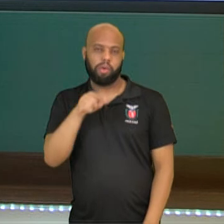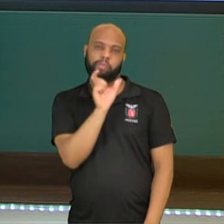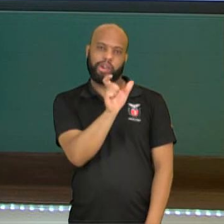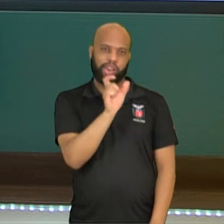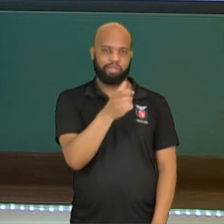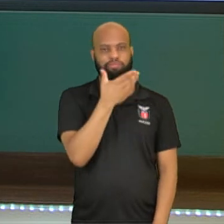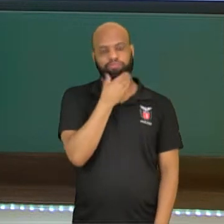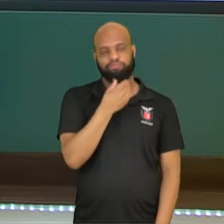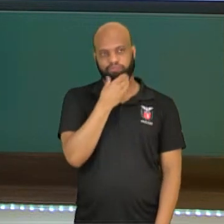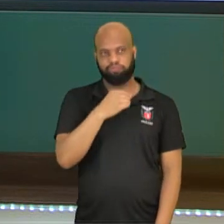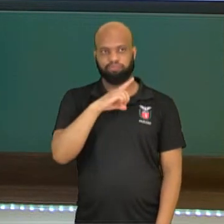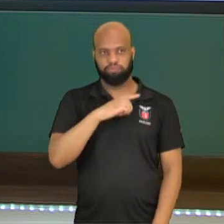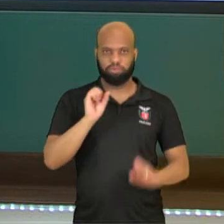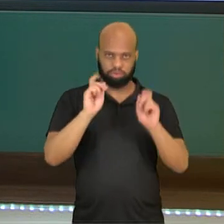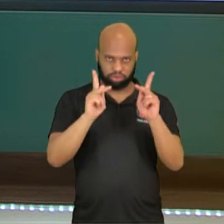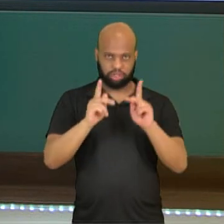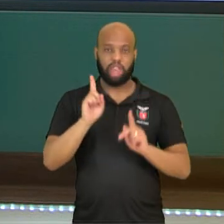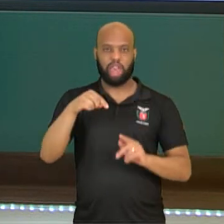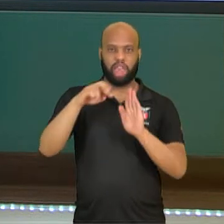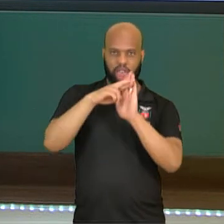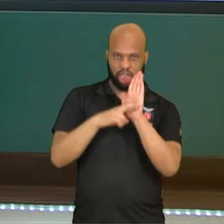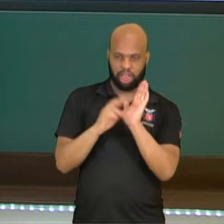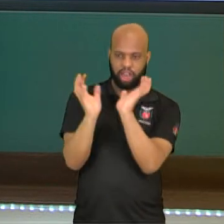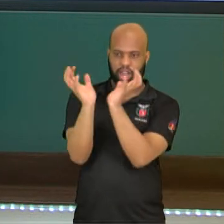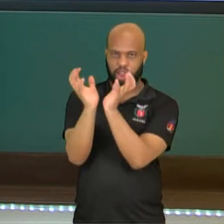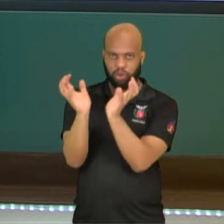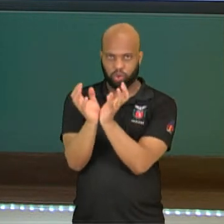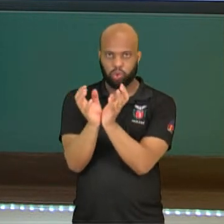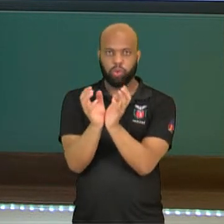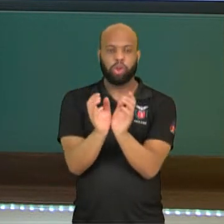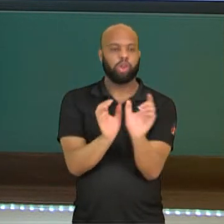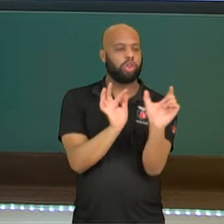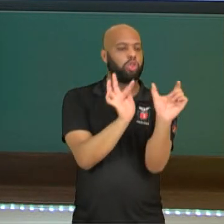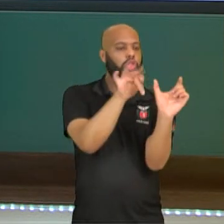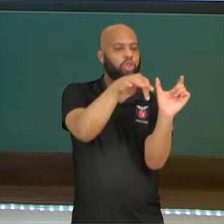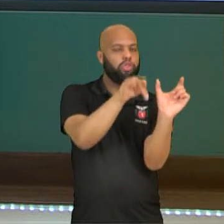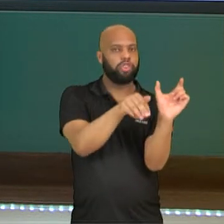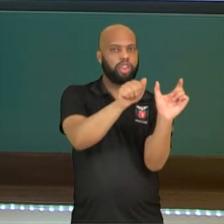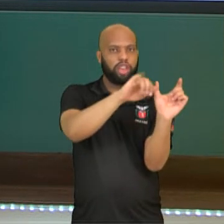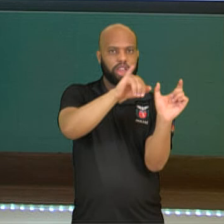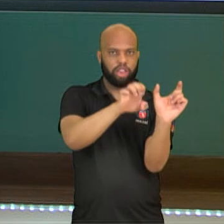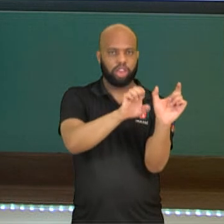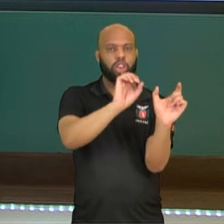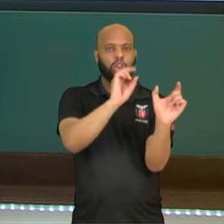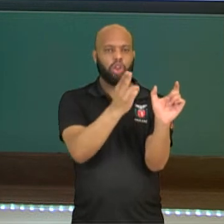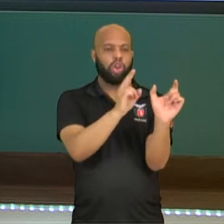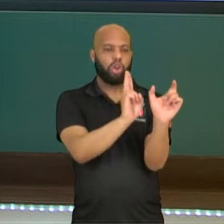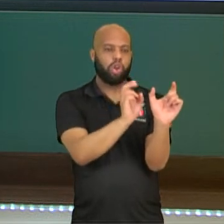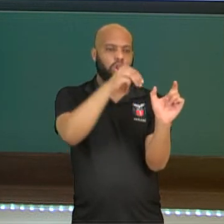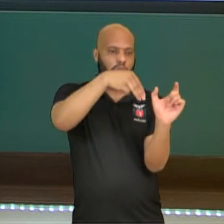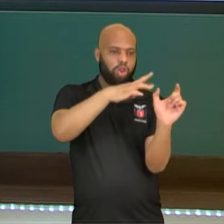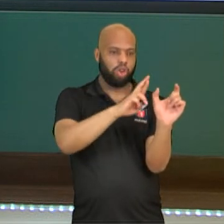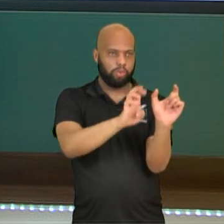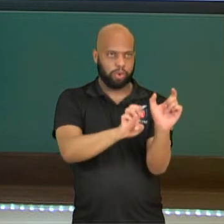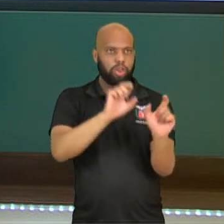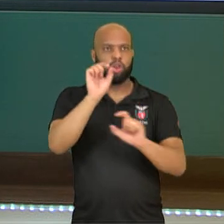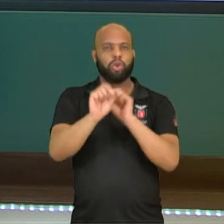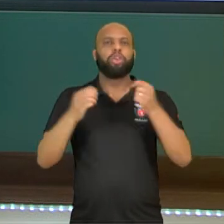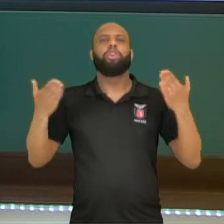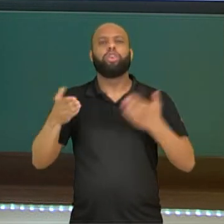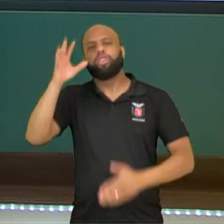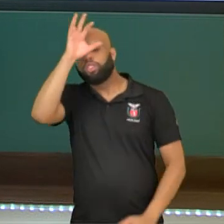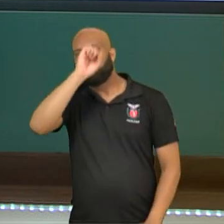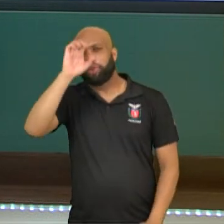regrinha, tá? Dos heterogenéricos. Terminação em arre, terminação em umbre. O que